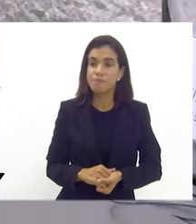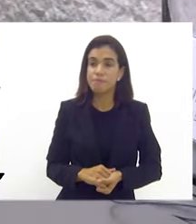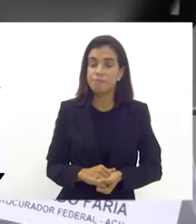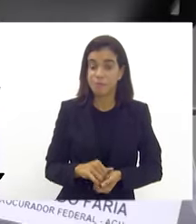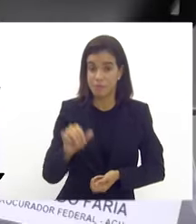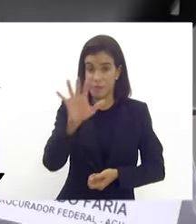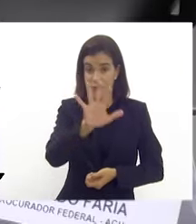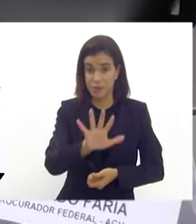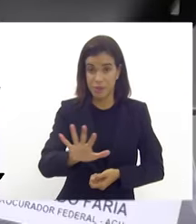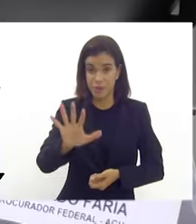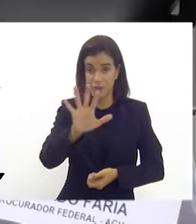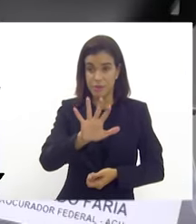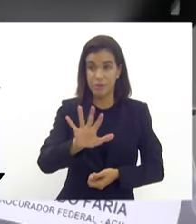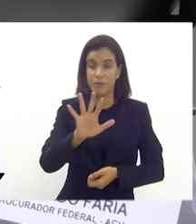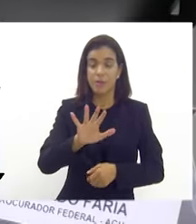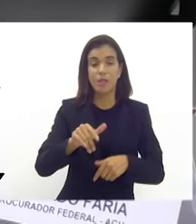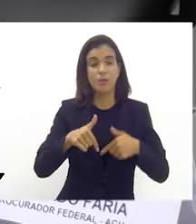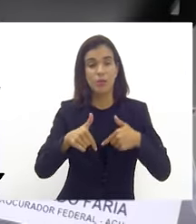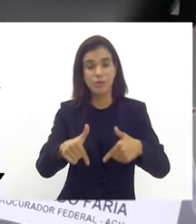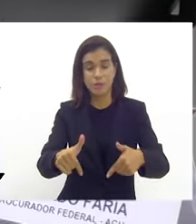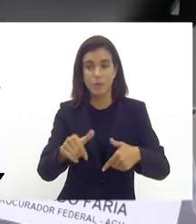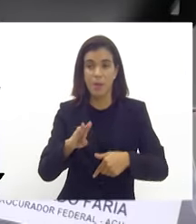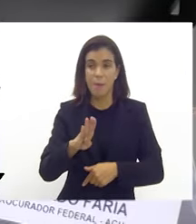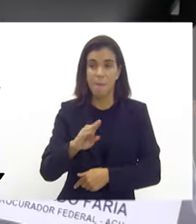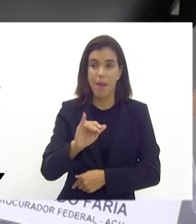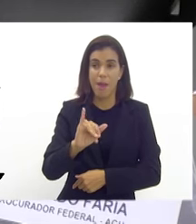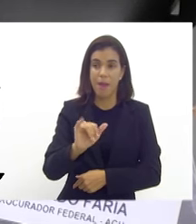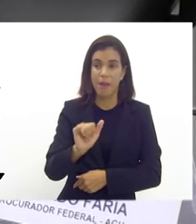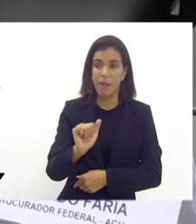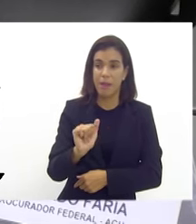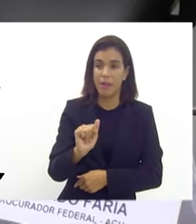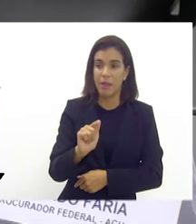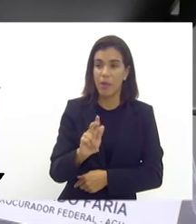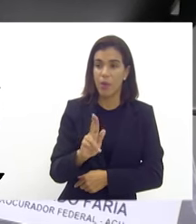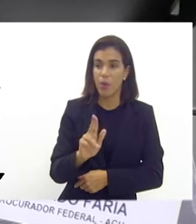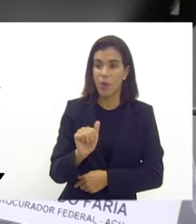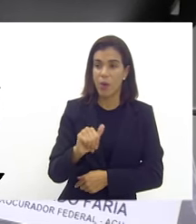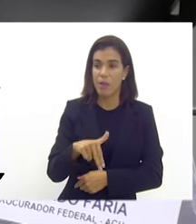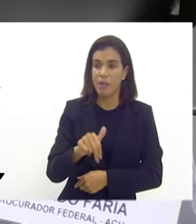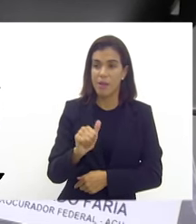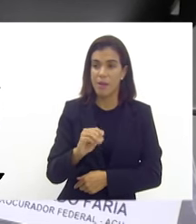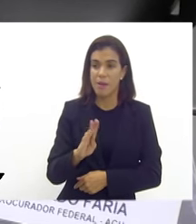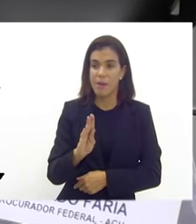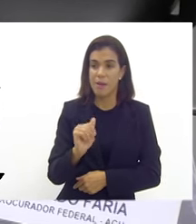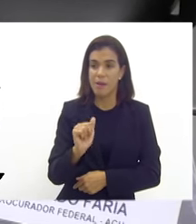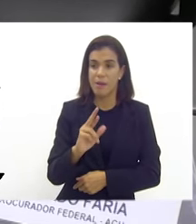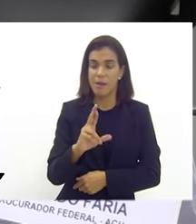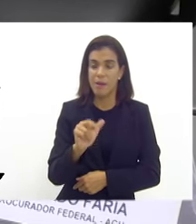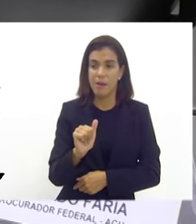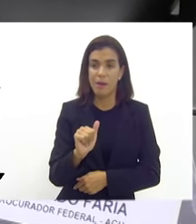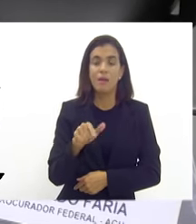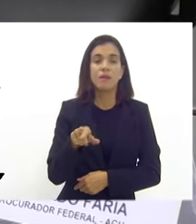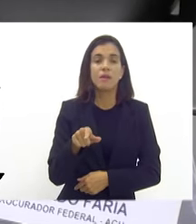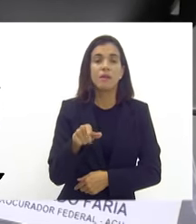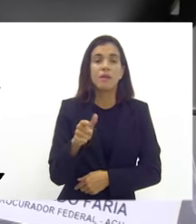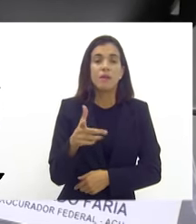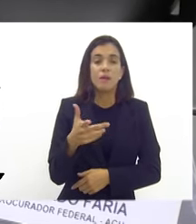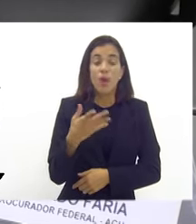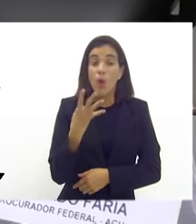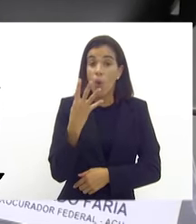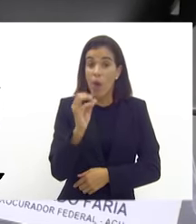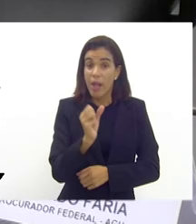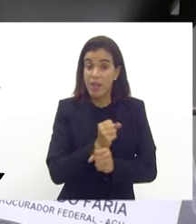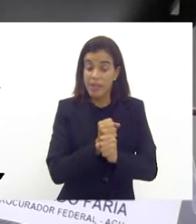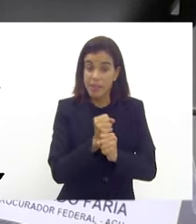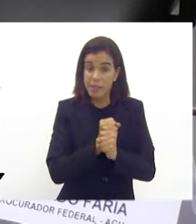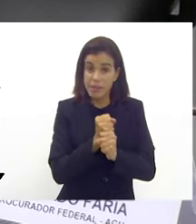aspecto geral da atuação na Bahia de Guanabara já apontei um elemento né do trabalho do Ibama que é cerca de 40 anos atuando